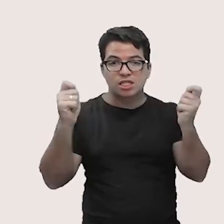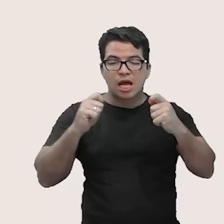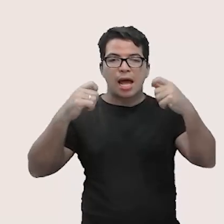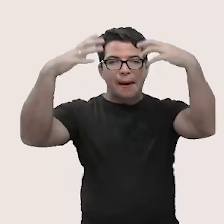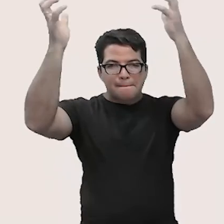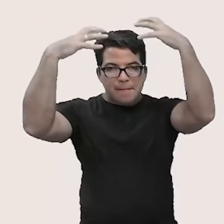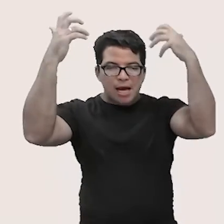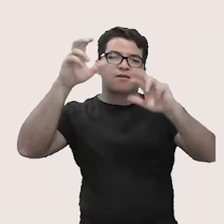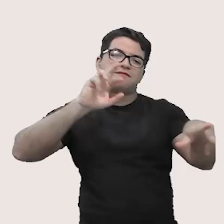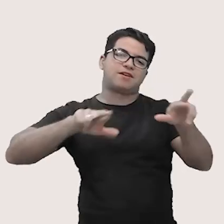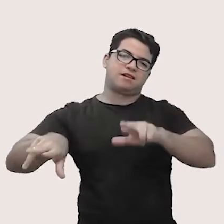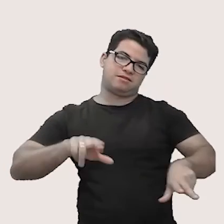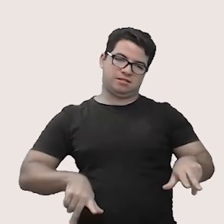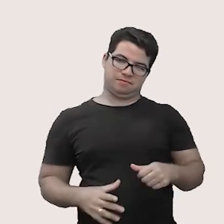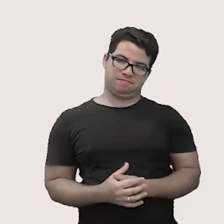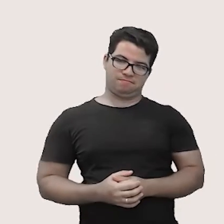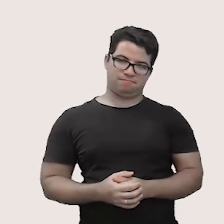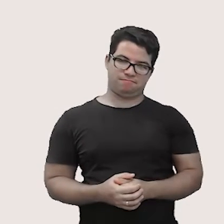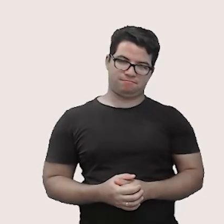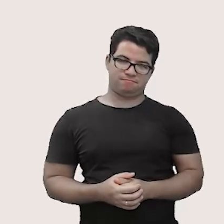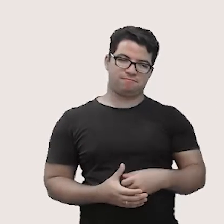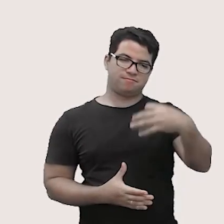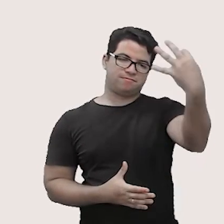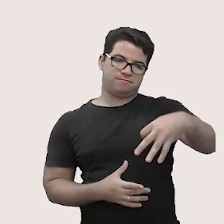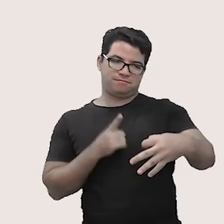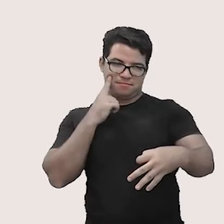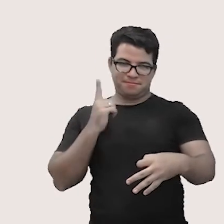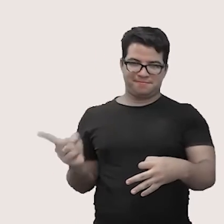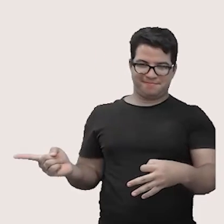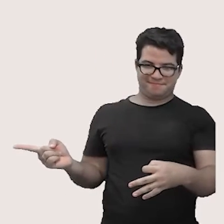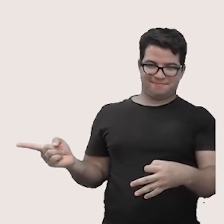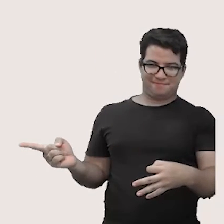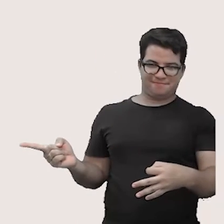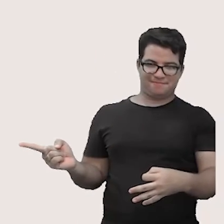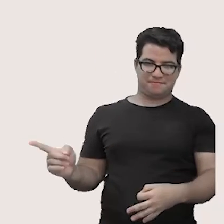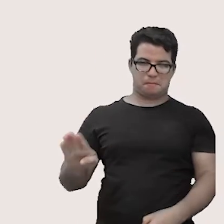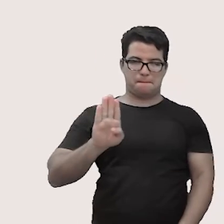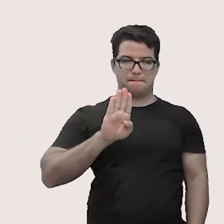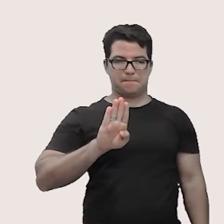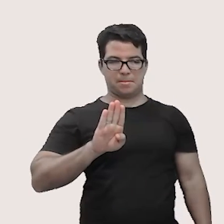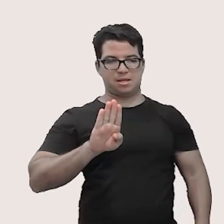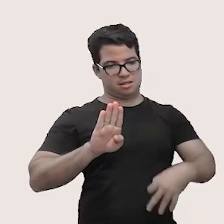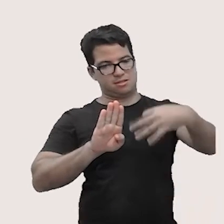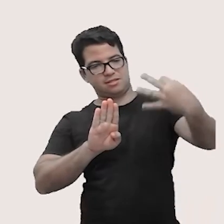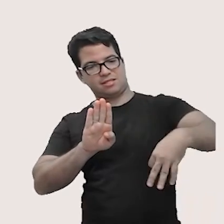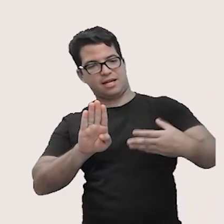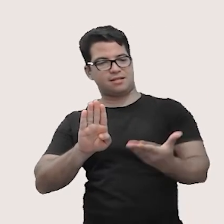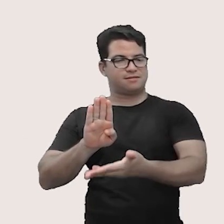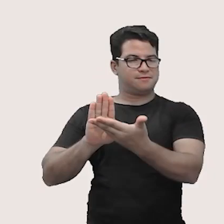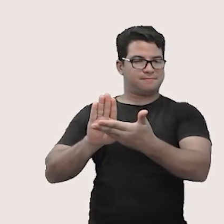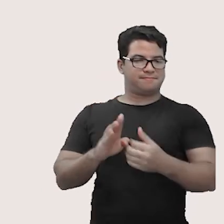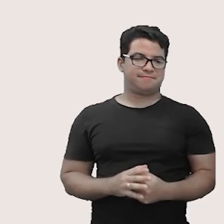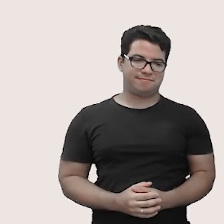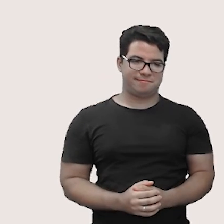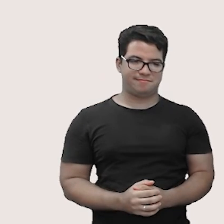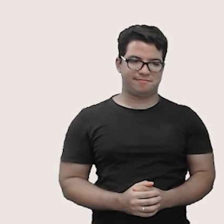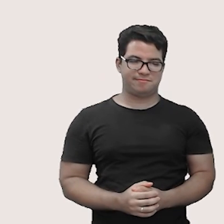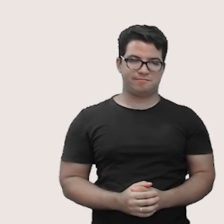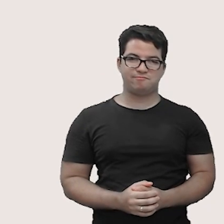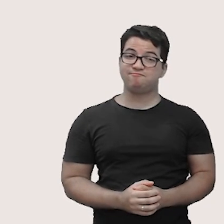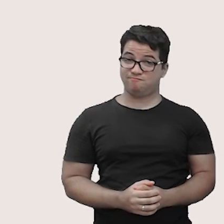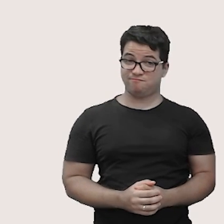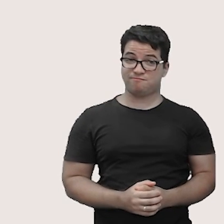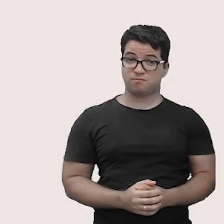E aí, ó, a correct answer, letter B, tá? Que é justamente, os vocábulos em si não tem muito